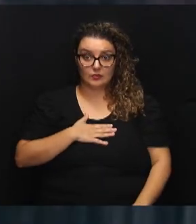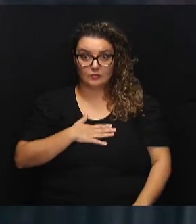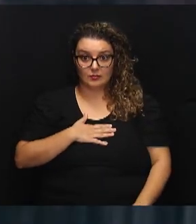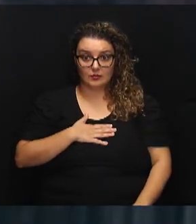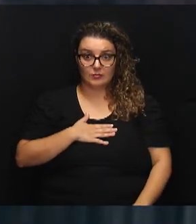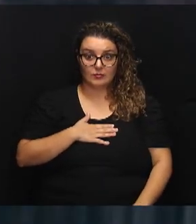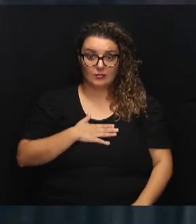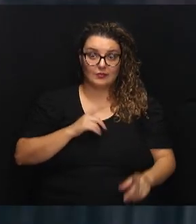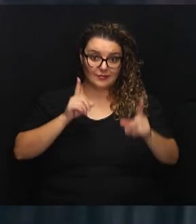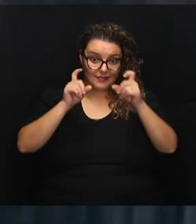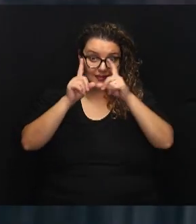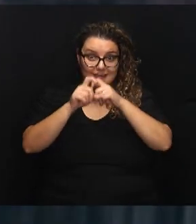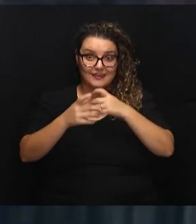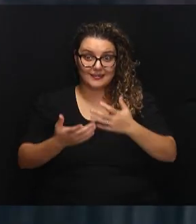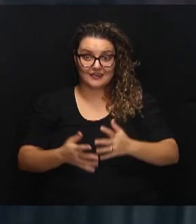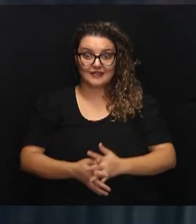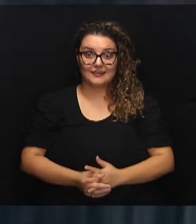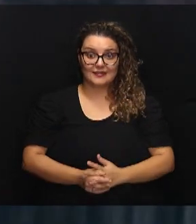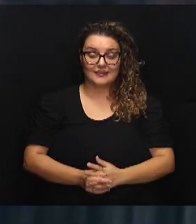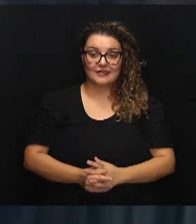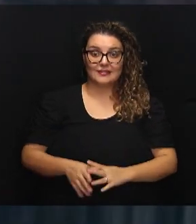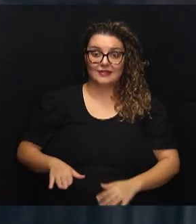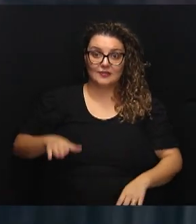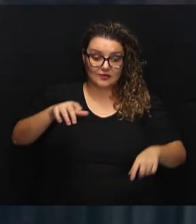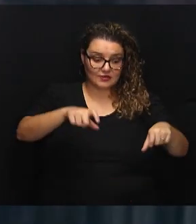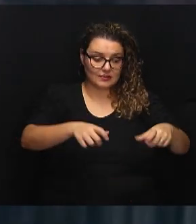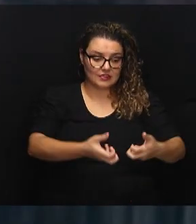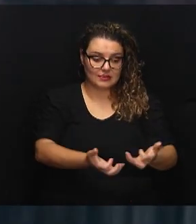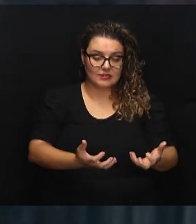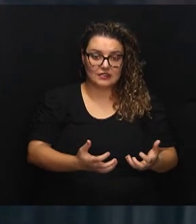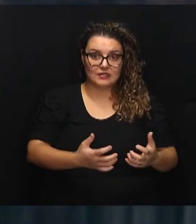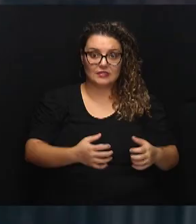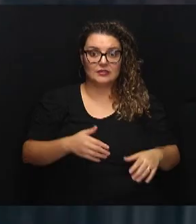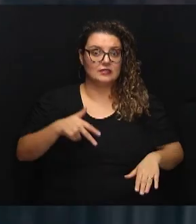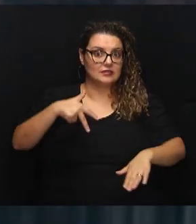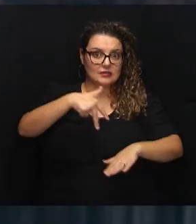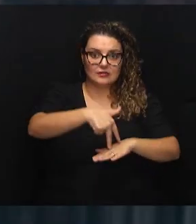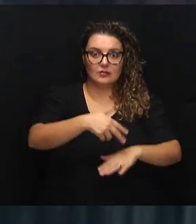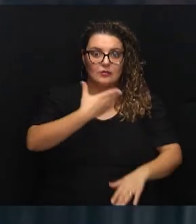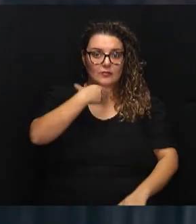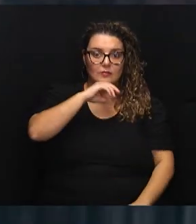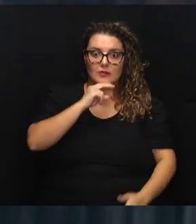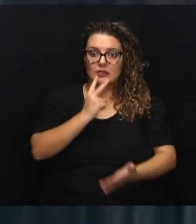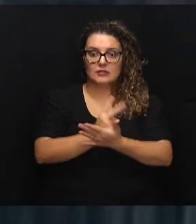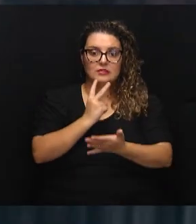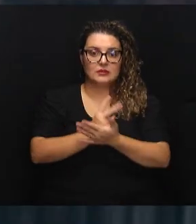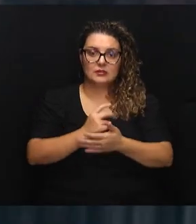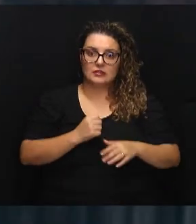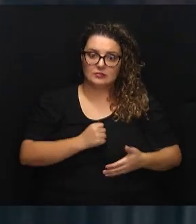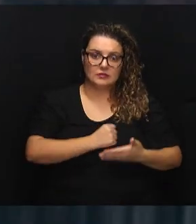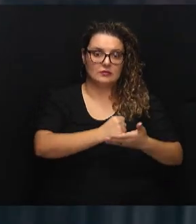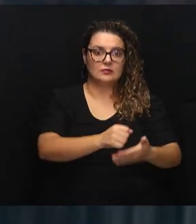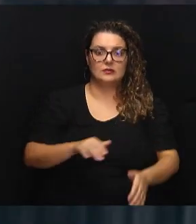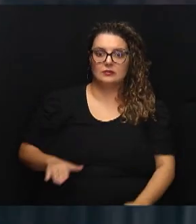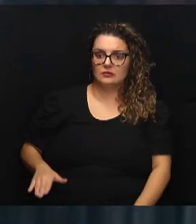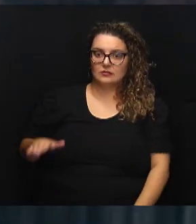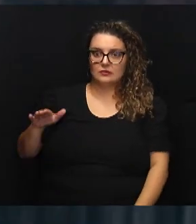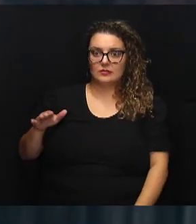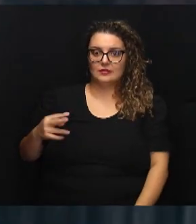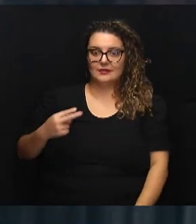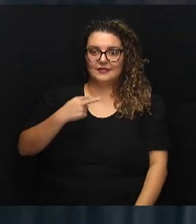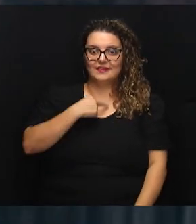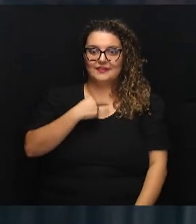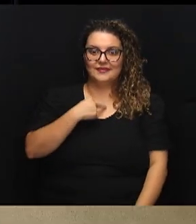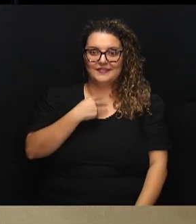meio complicado. Eu cresci em estádio, Uhum. meu pai sempre me levou desde que eu era pequeno, não posso falar o time